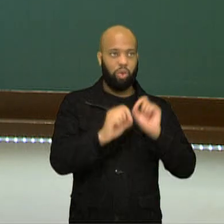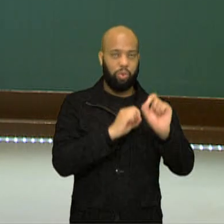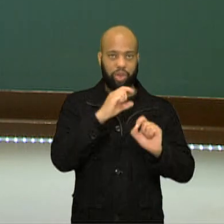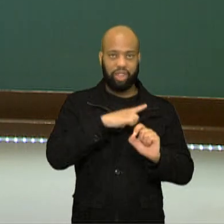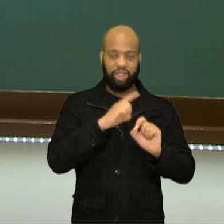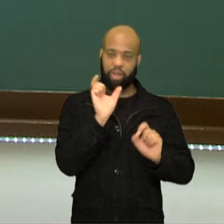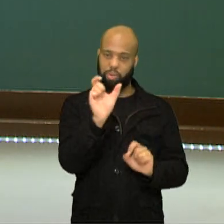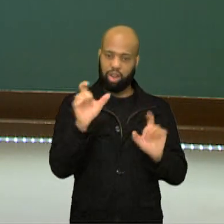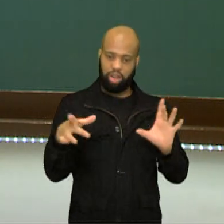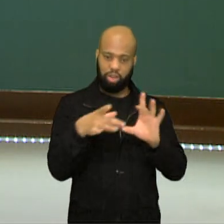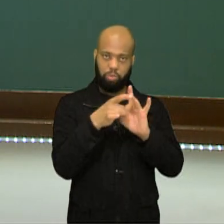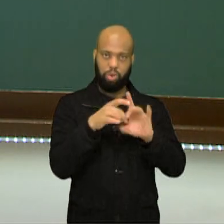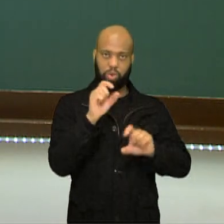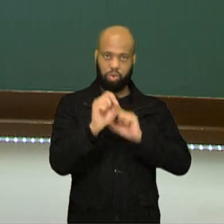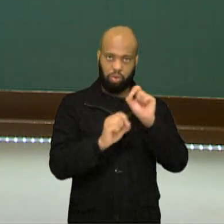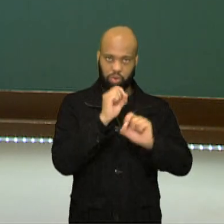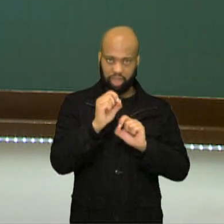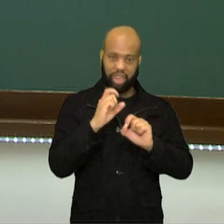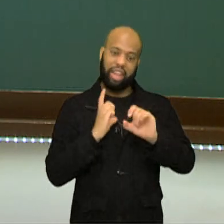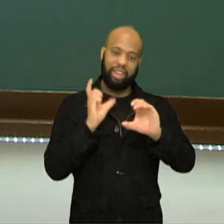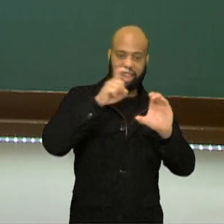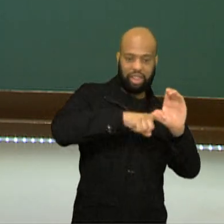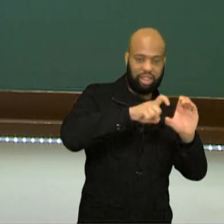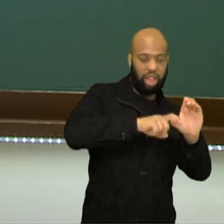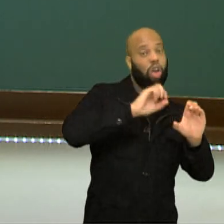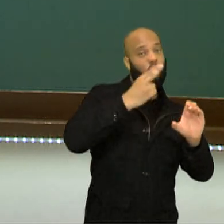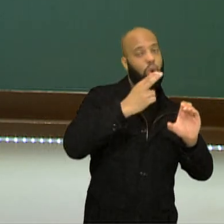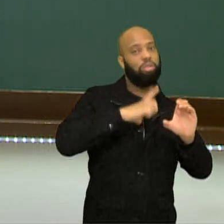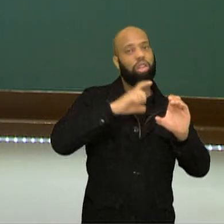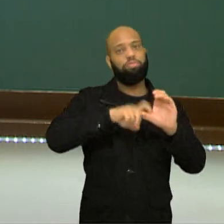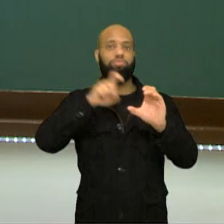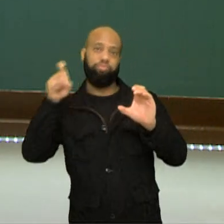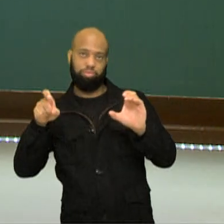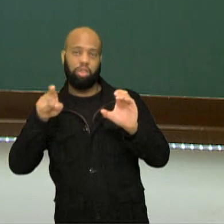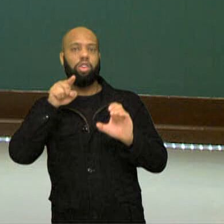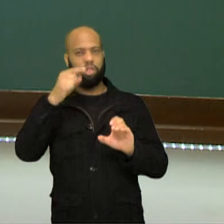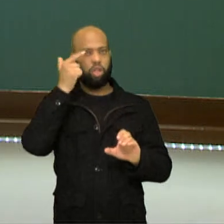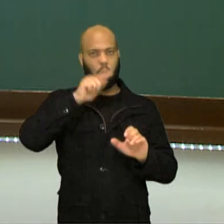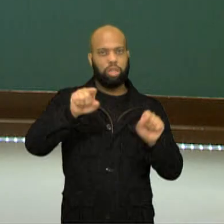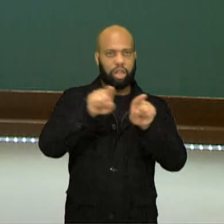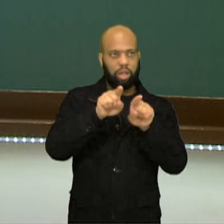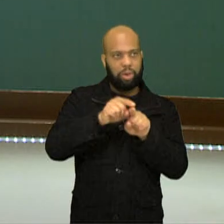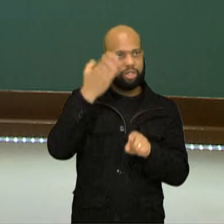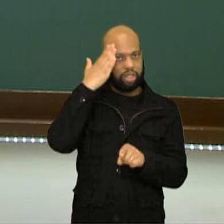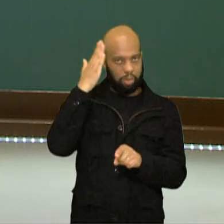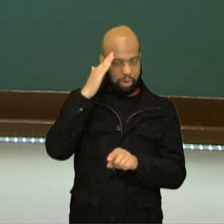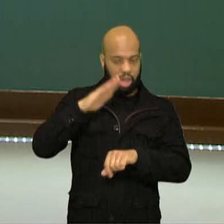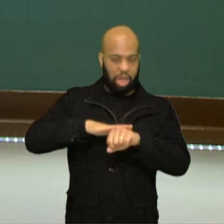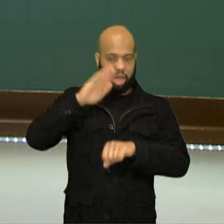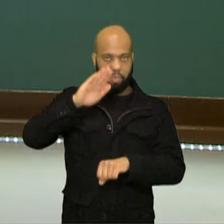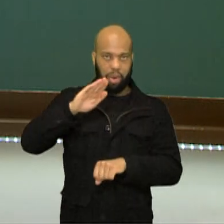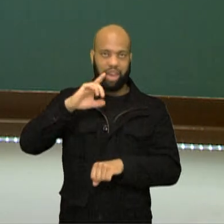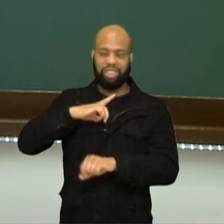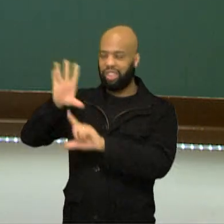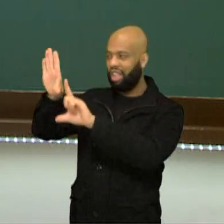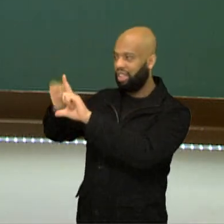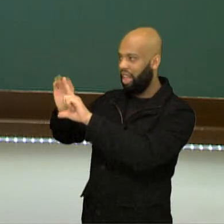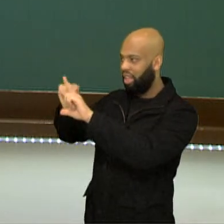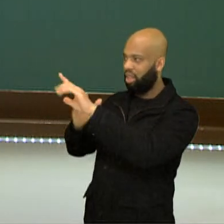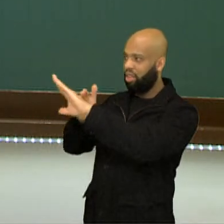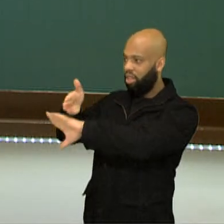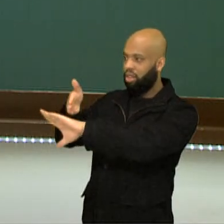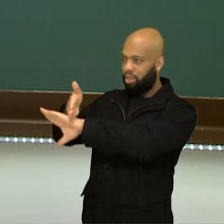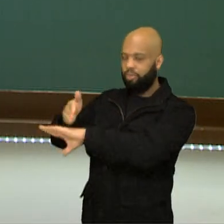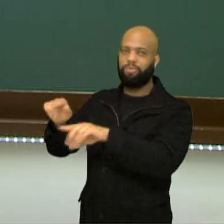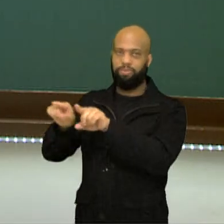conjunções coordenativas e conjunções subordinativas. Vocês conseguem saber mais a partir do nosso QR